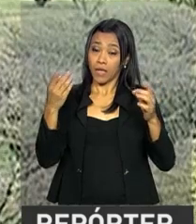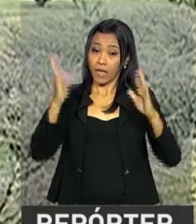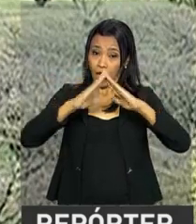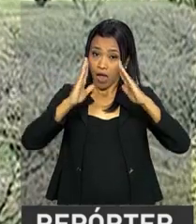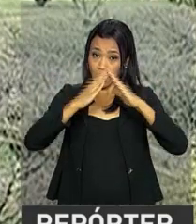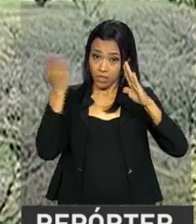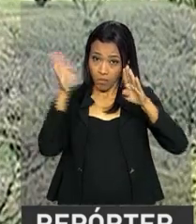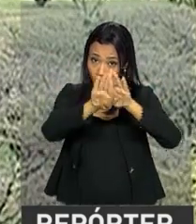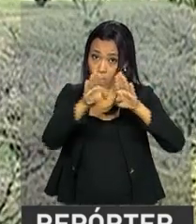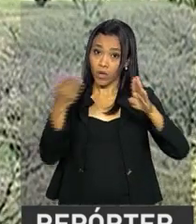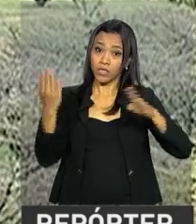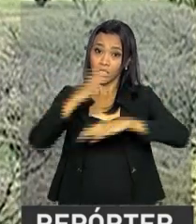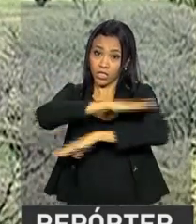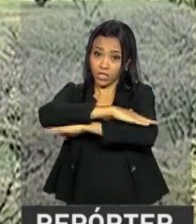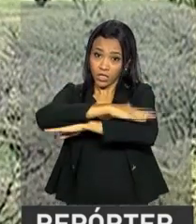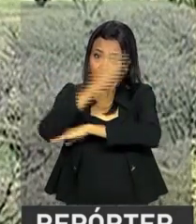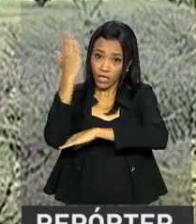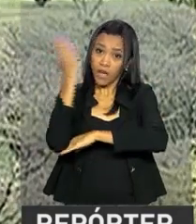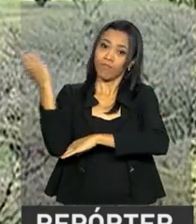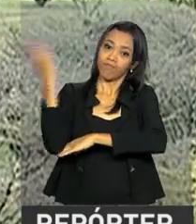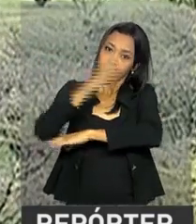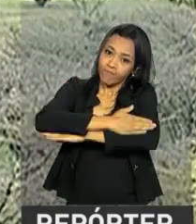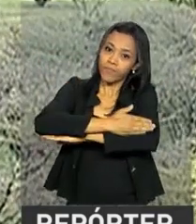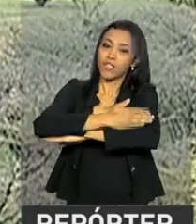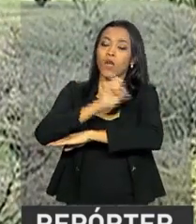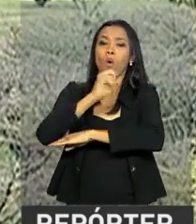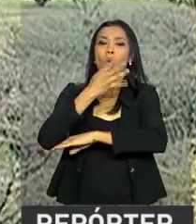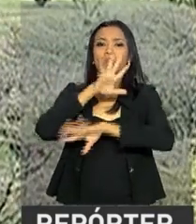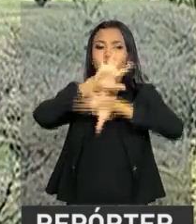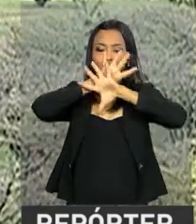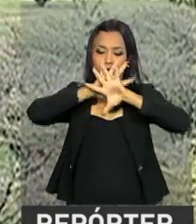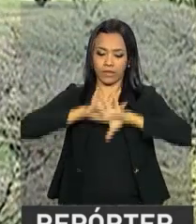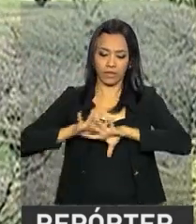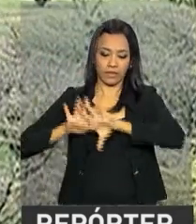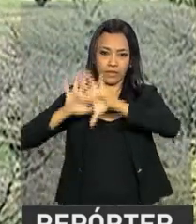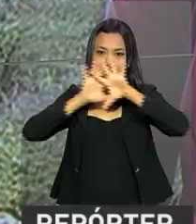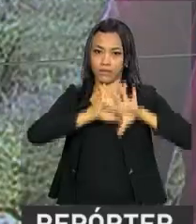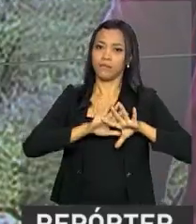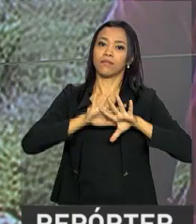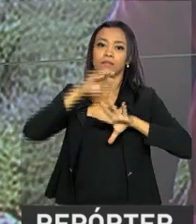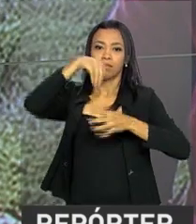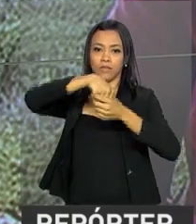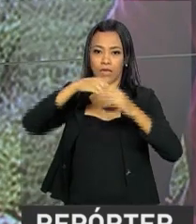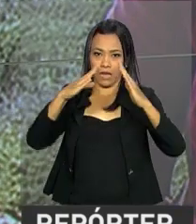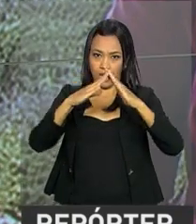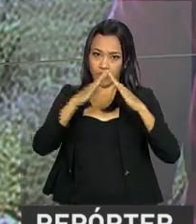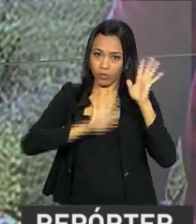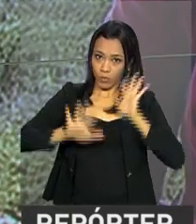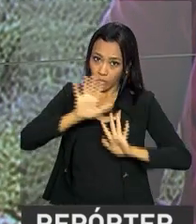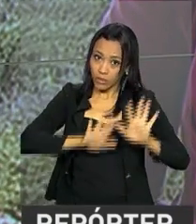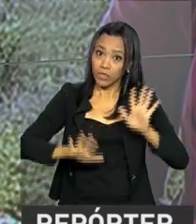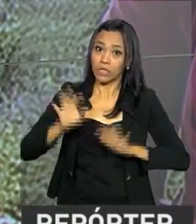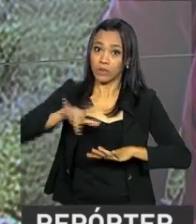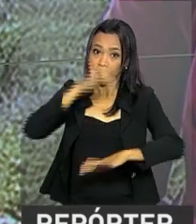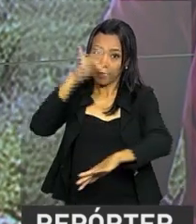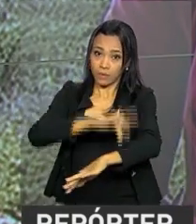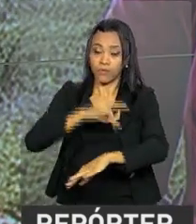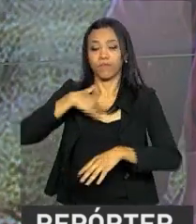portas e janelas fechadas ou com tela de proteção. Renata. Obrigada, Gabriela, pelas suas